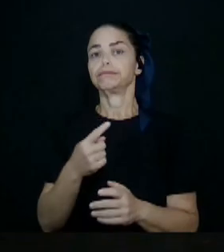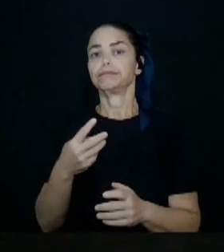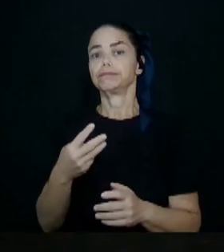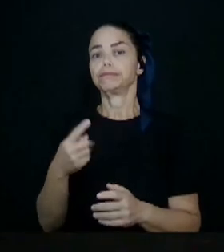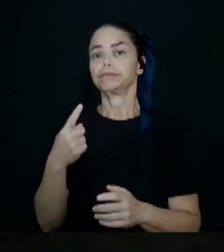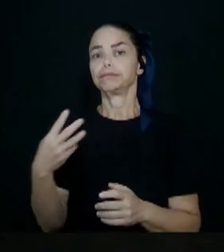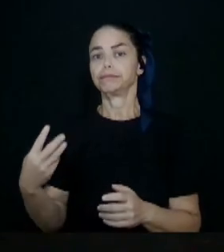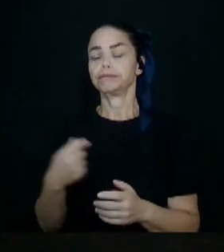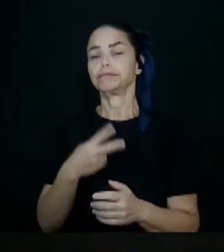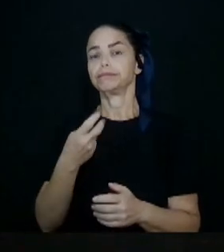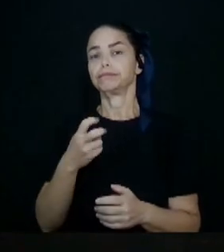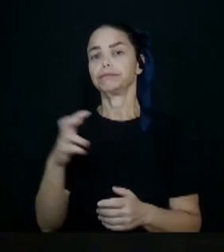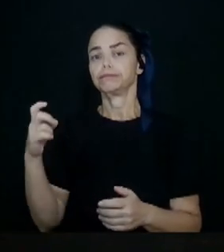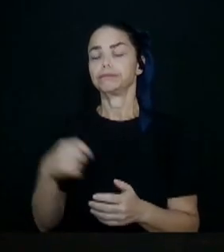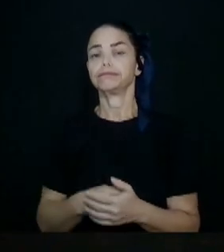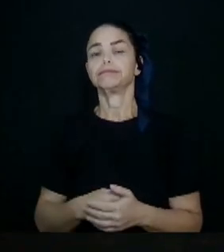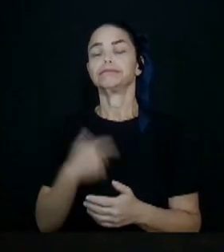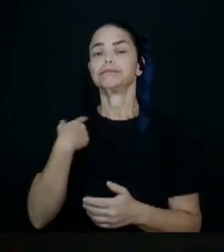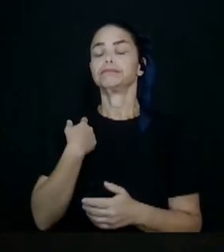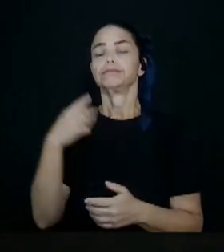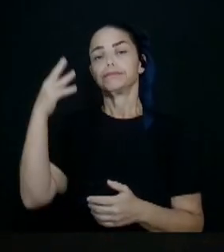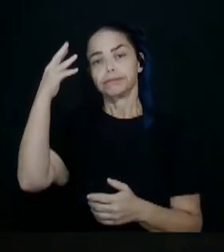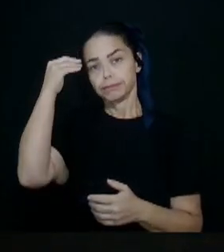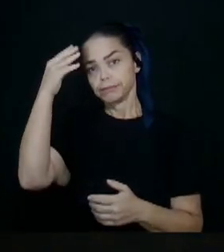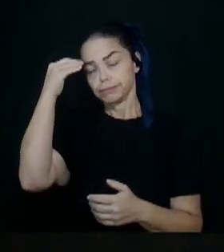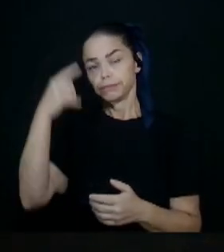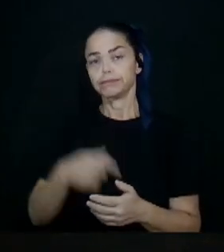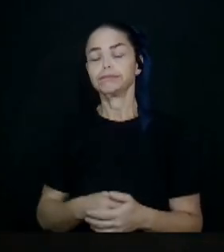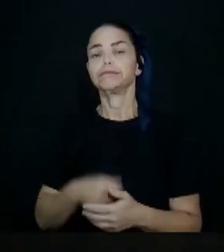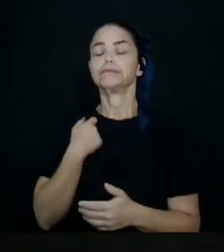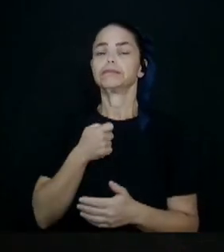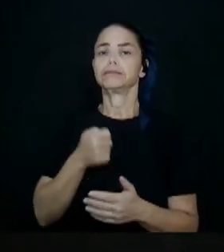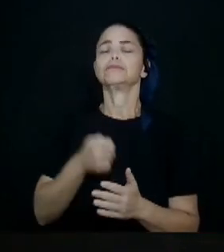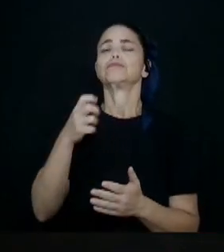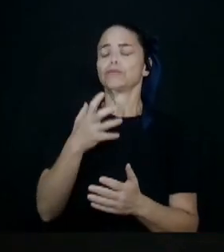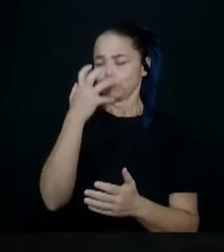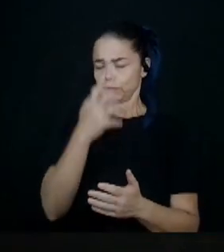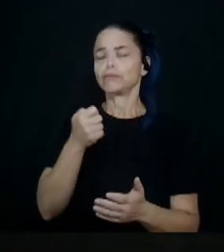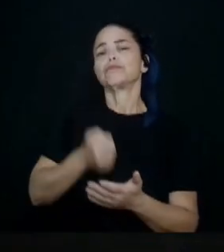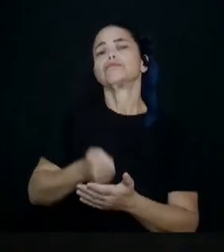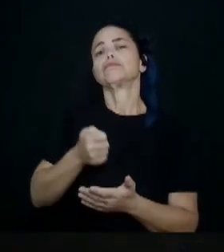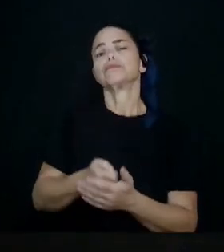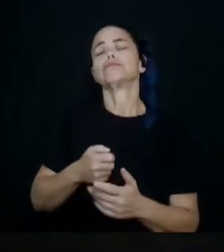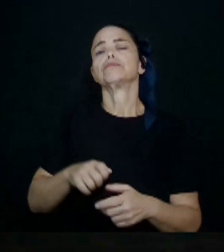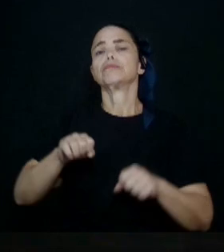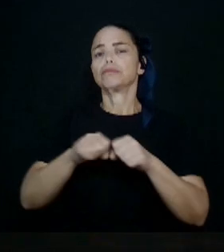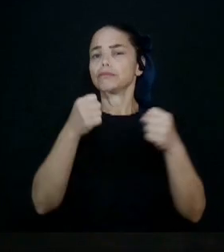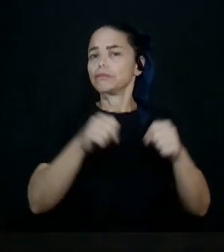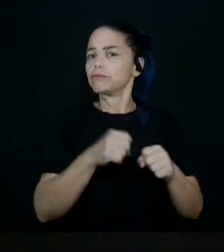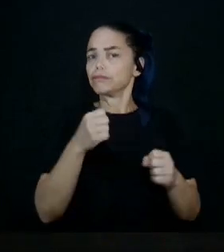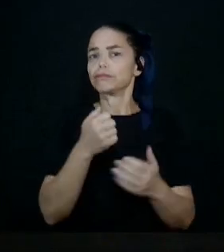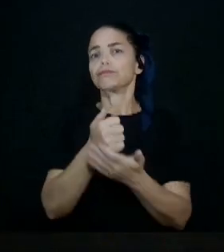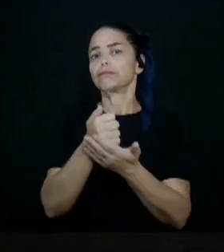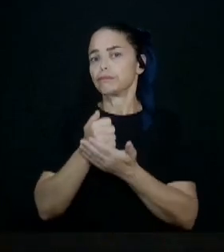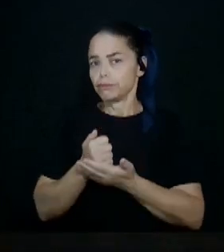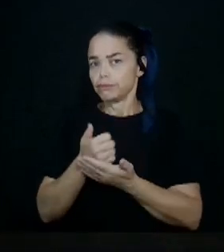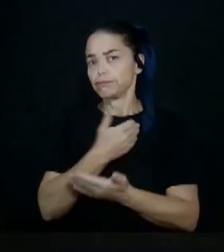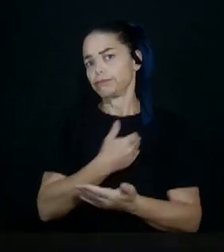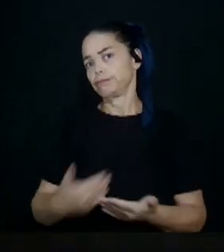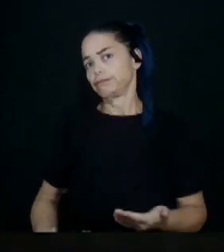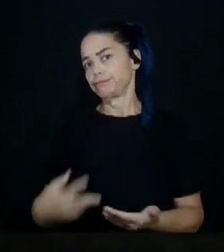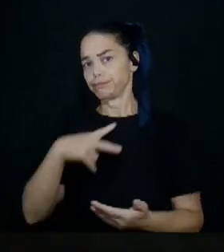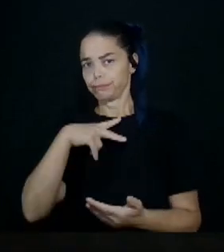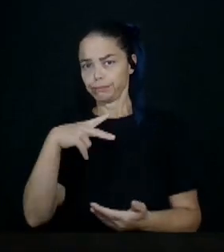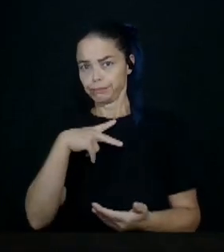2025, de autoria do vereador Benê Lima, que prevê o endurecimento das penalidades para quem causar danos ao patrimônio público e